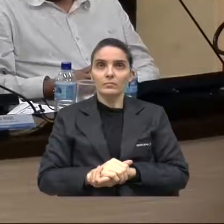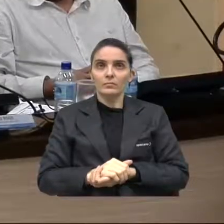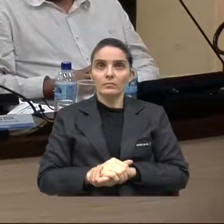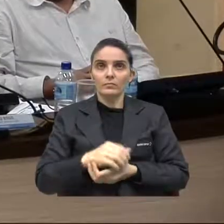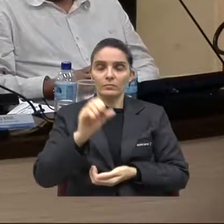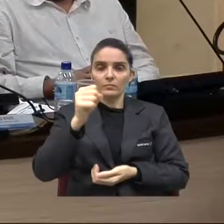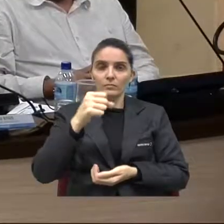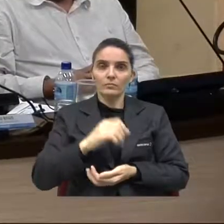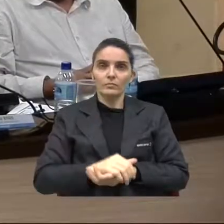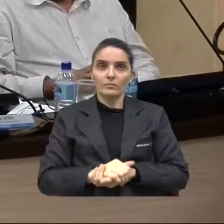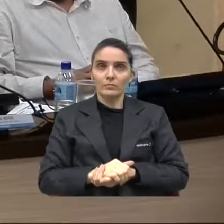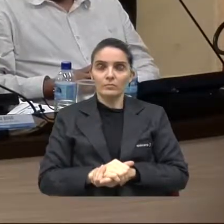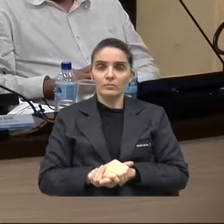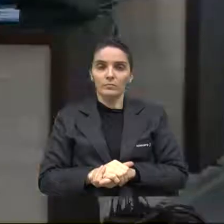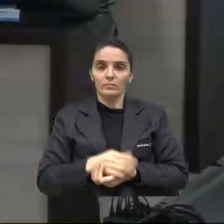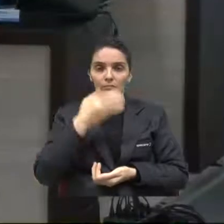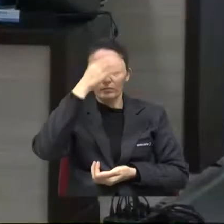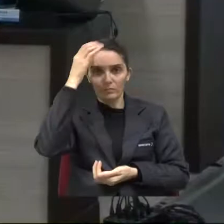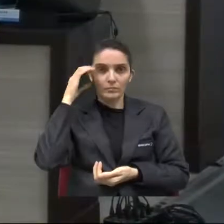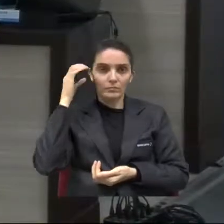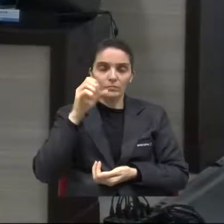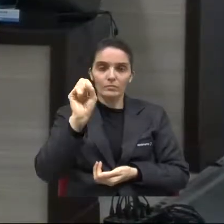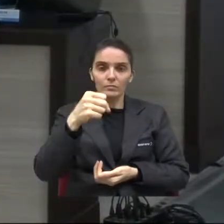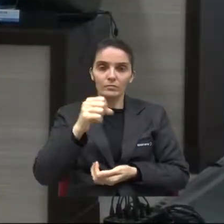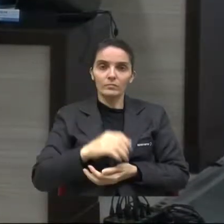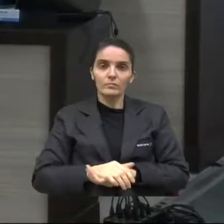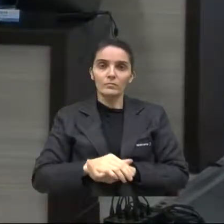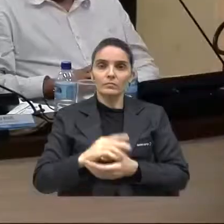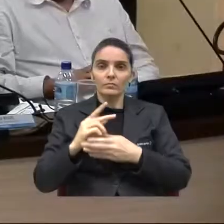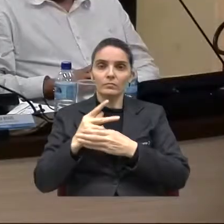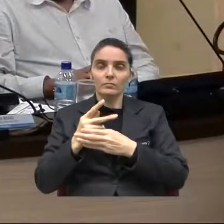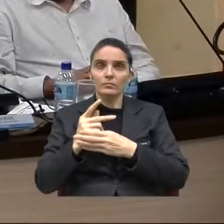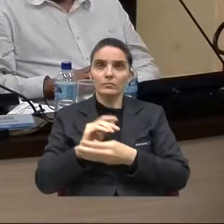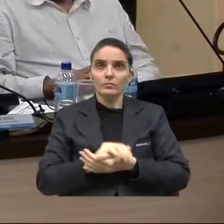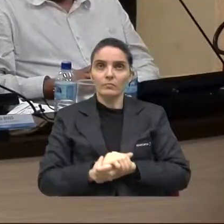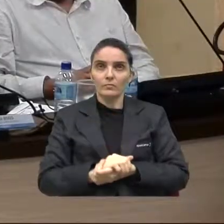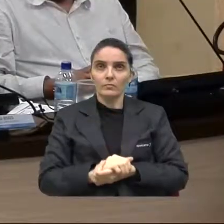Sim, presidente. Carolina? Sim, presidente. Helder?